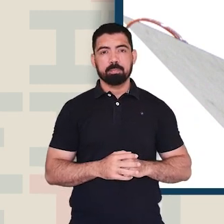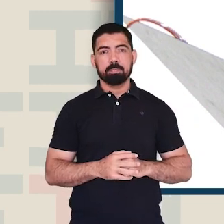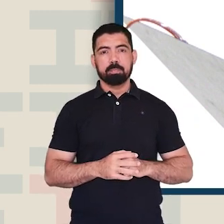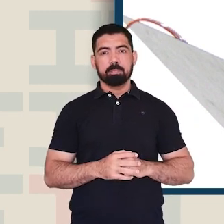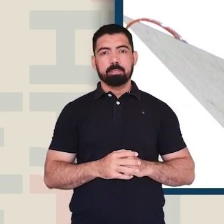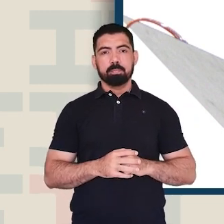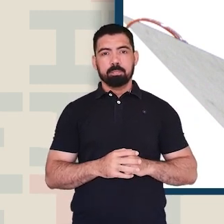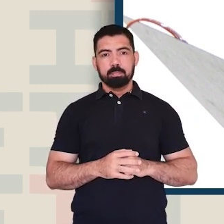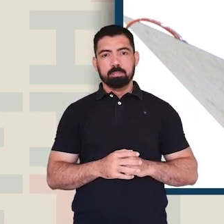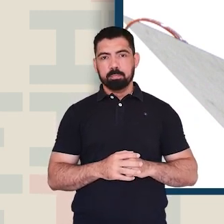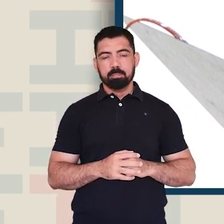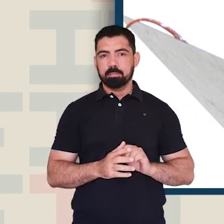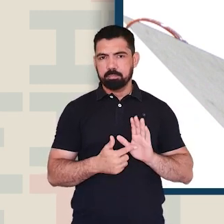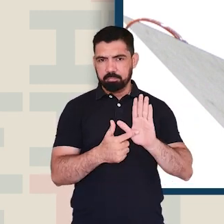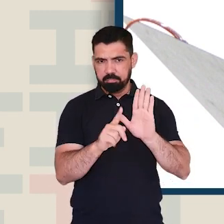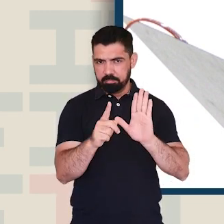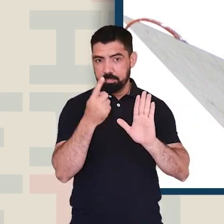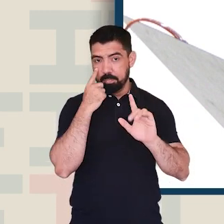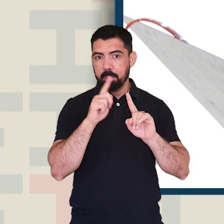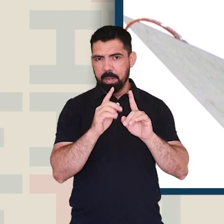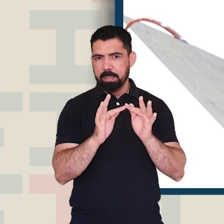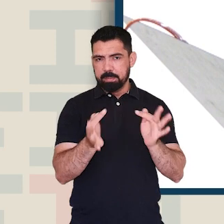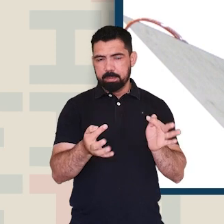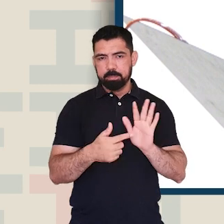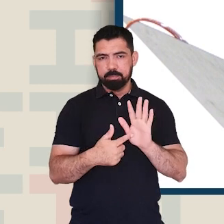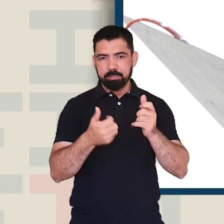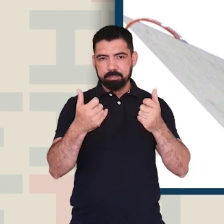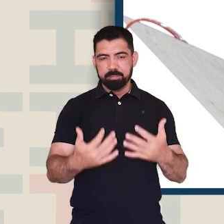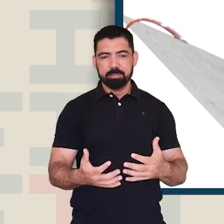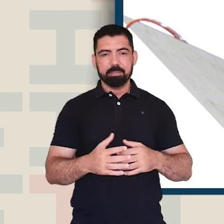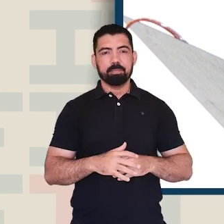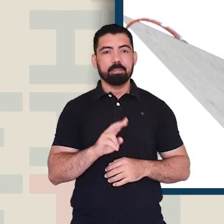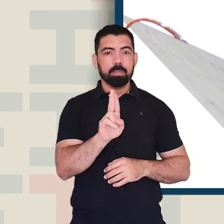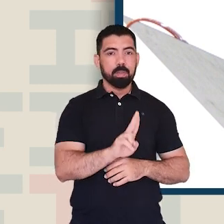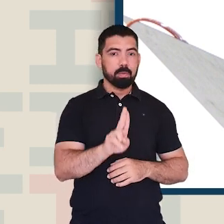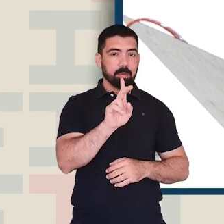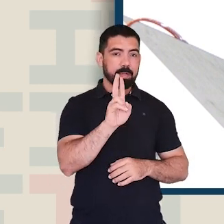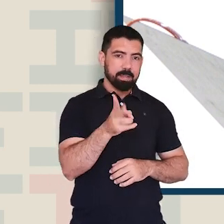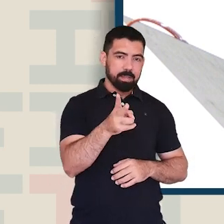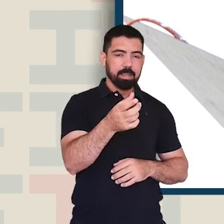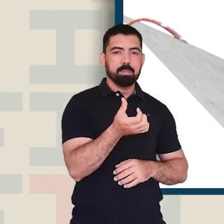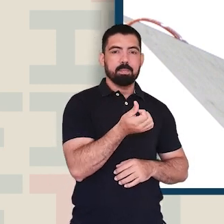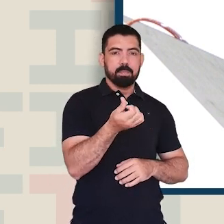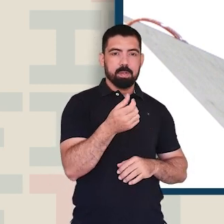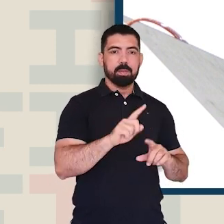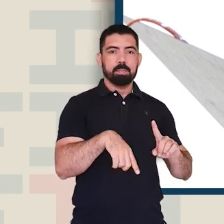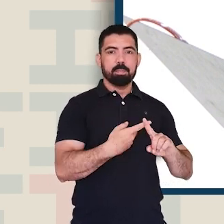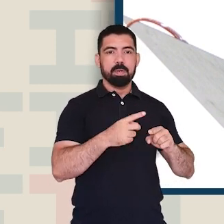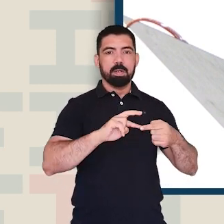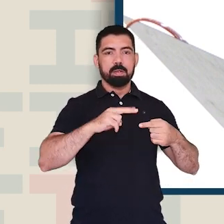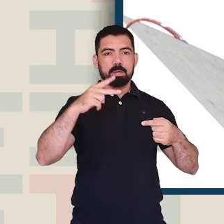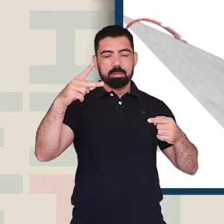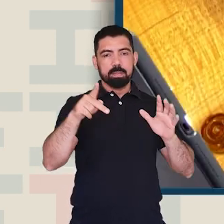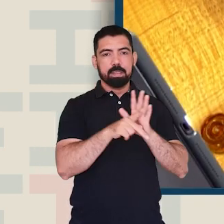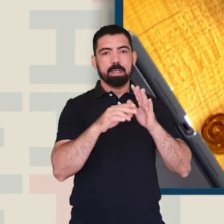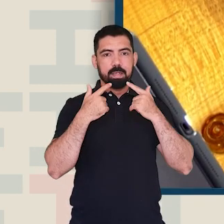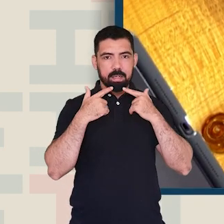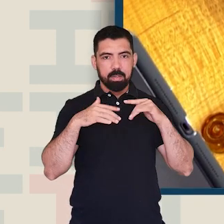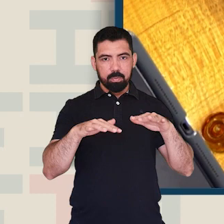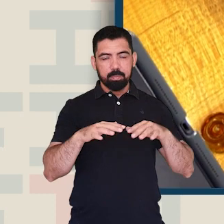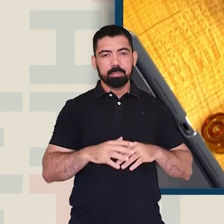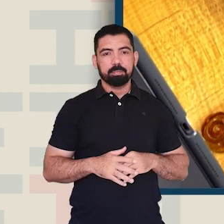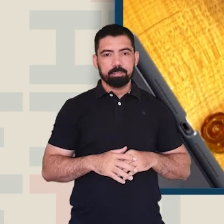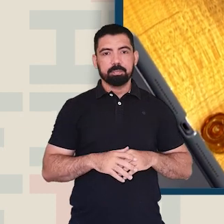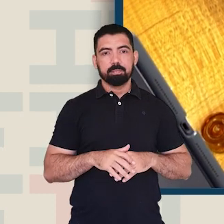Ele não está escrito aí, mas é bem simples. Eu estou sempre partindo das sextas dessa escala da